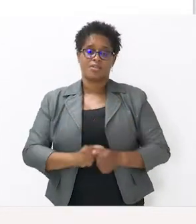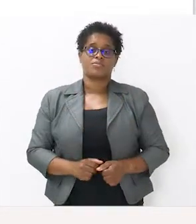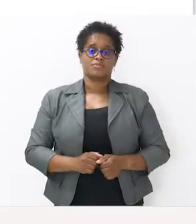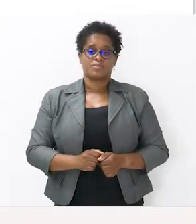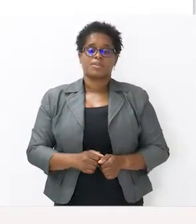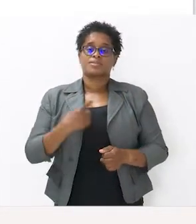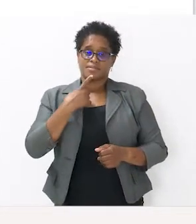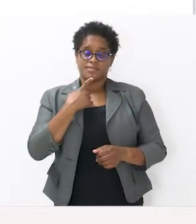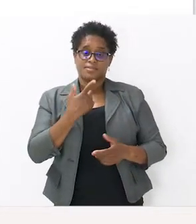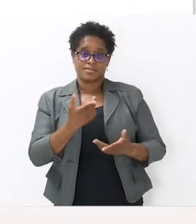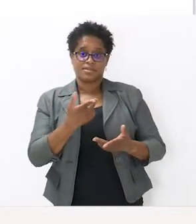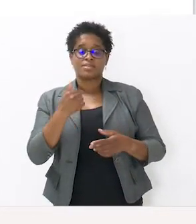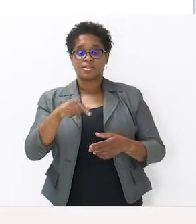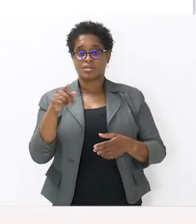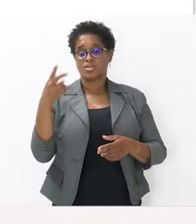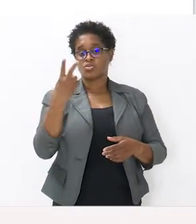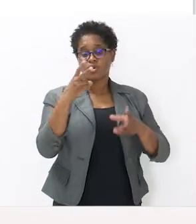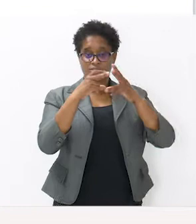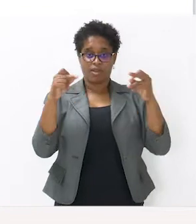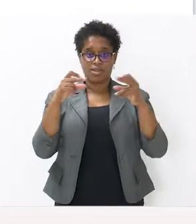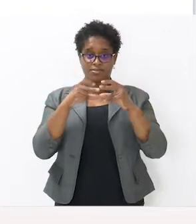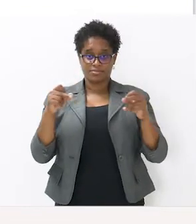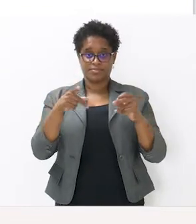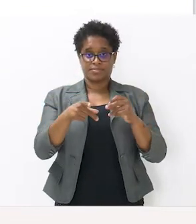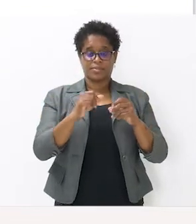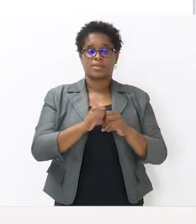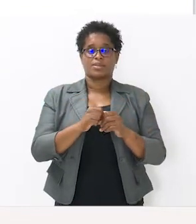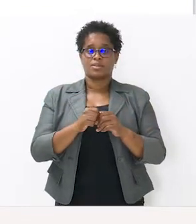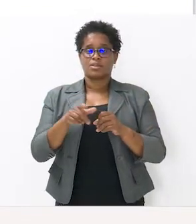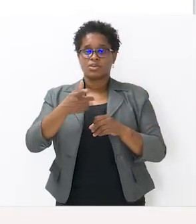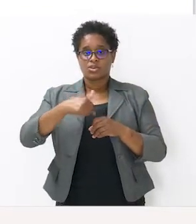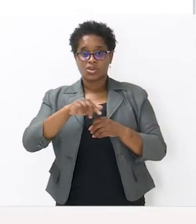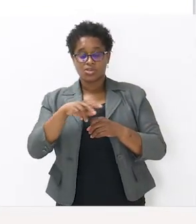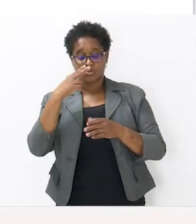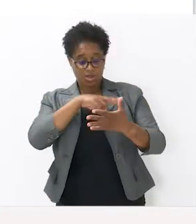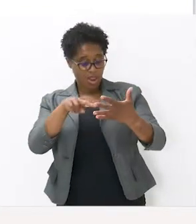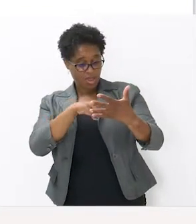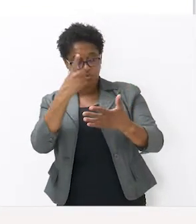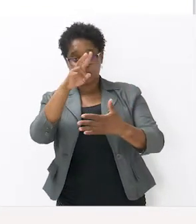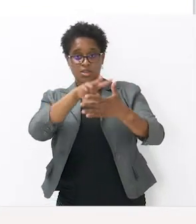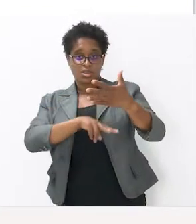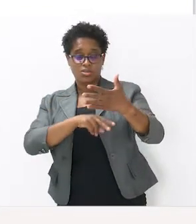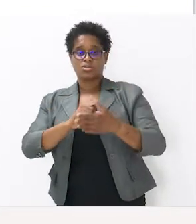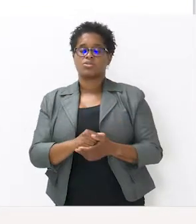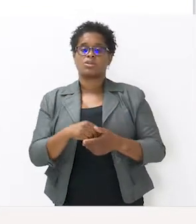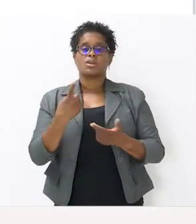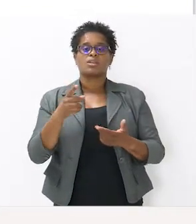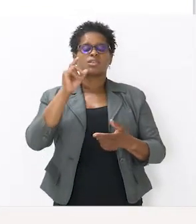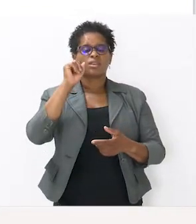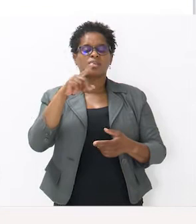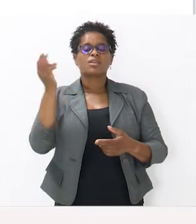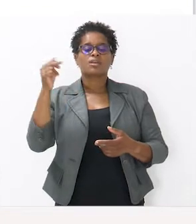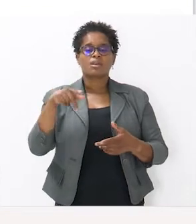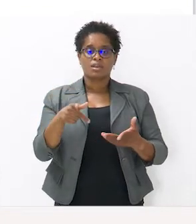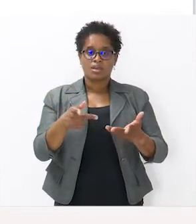necessárias, certo? Então temos ali duas frases que nós lemos no texto, entre quem é.